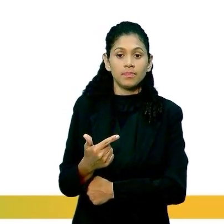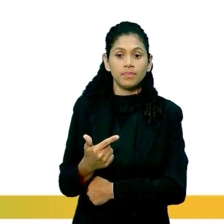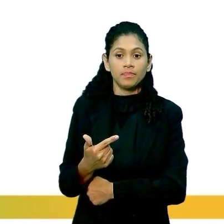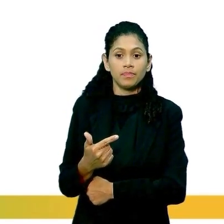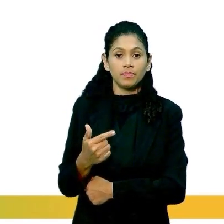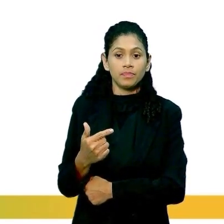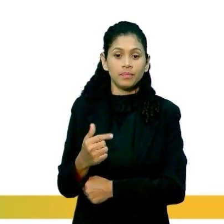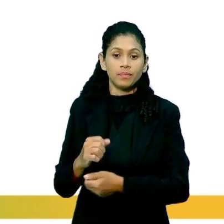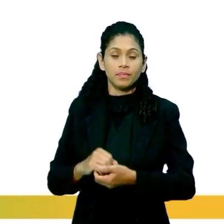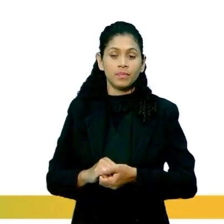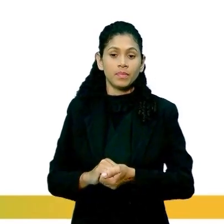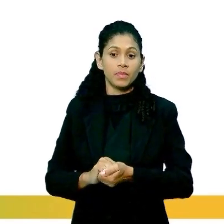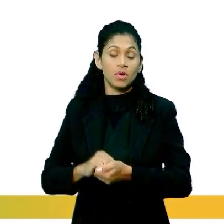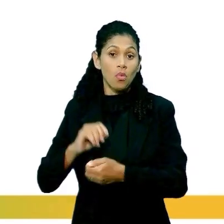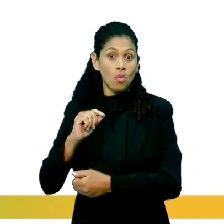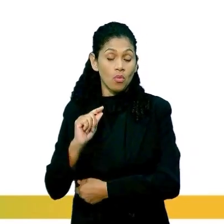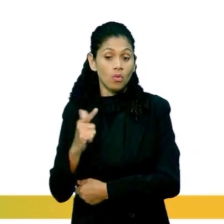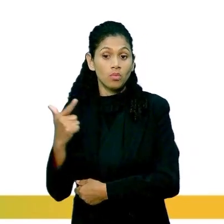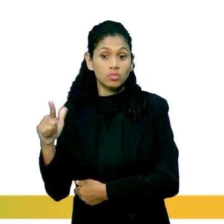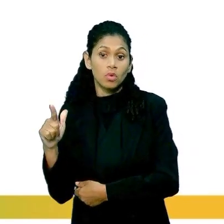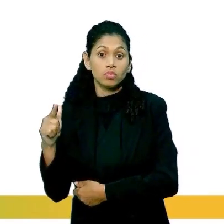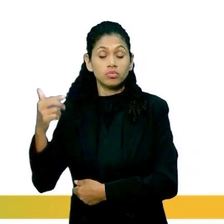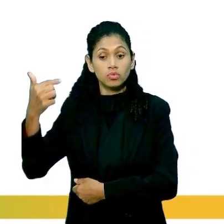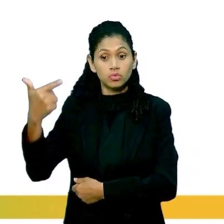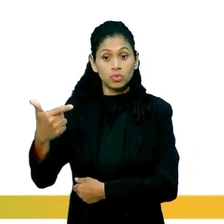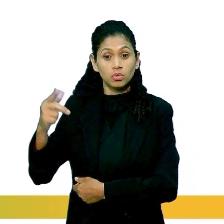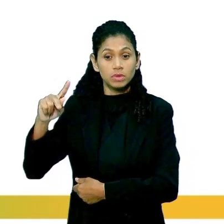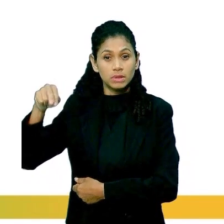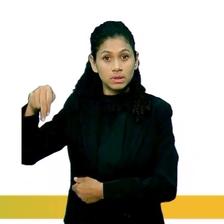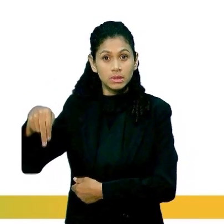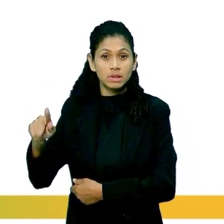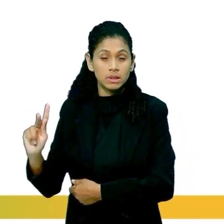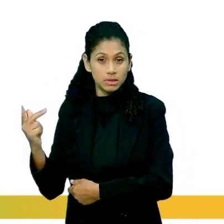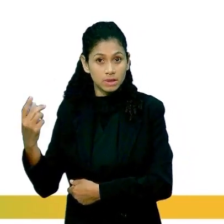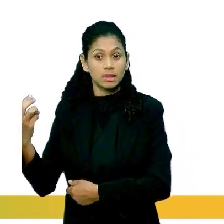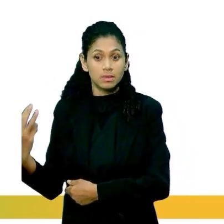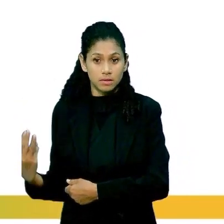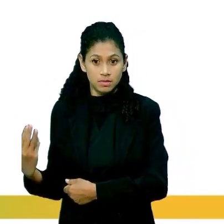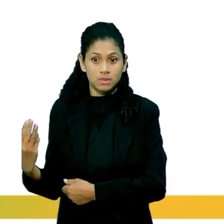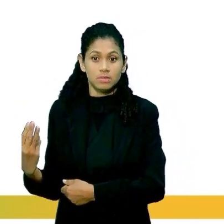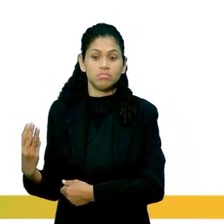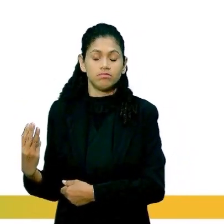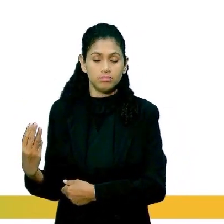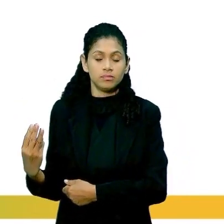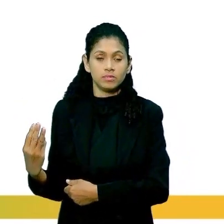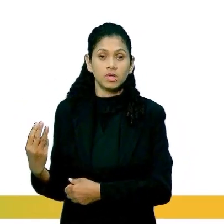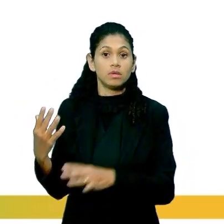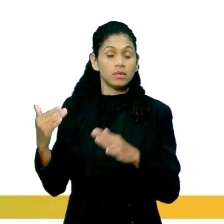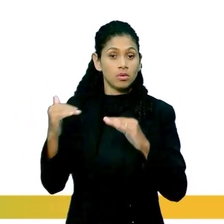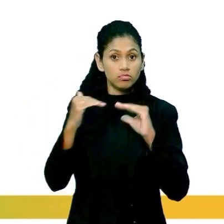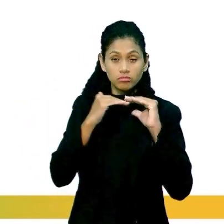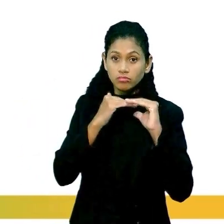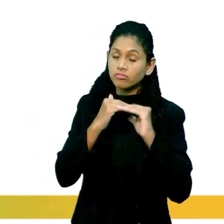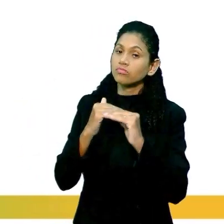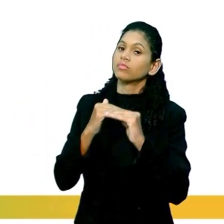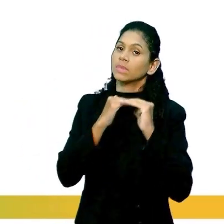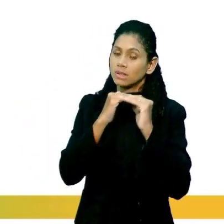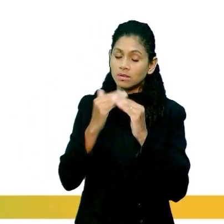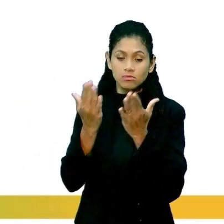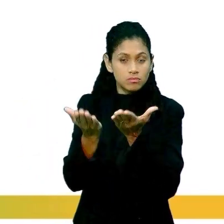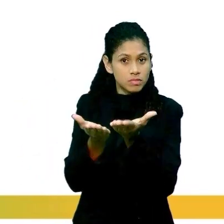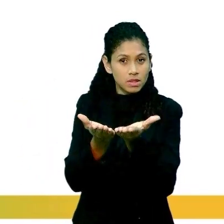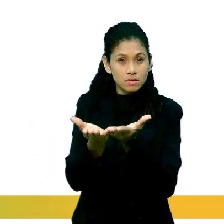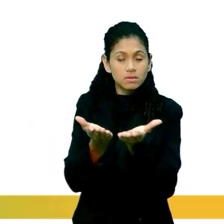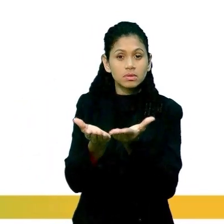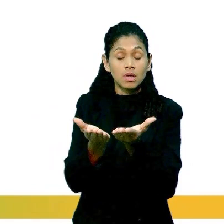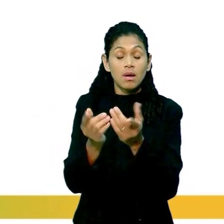eu tenho 3H2, então vai ser 6 hidrogênios, e no produto eu vou ter 2H3, também 6 hidrogênios, já balanceada, só que